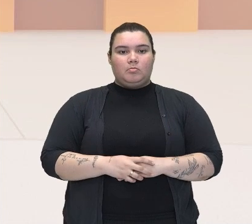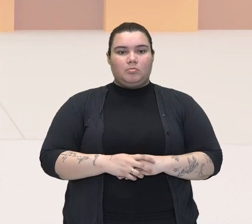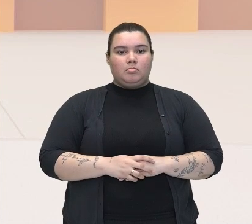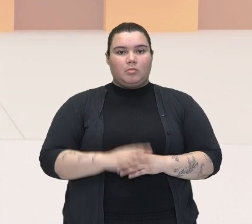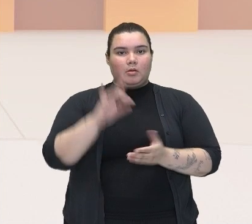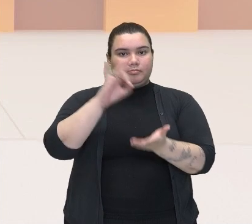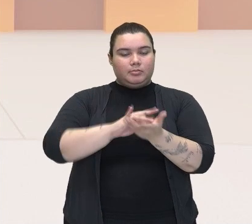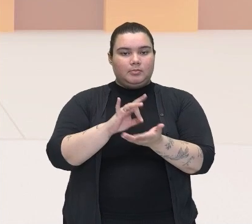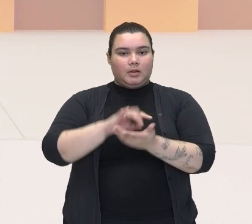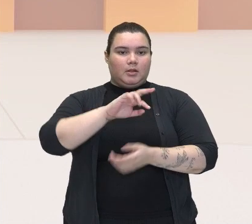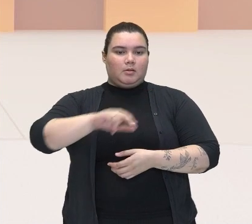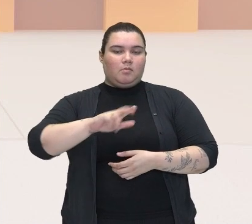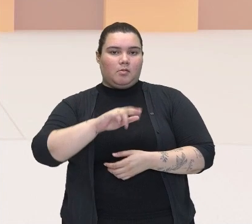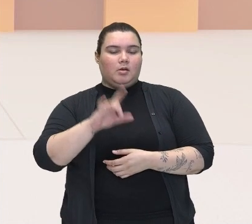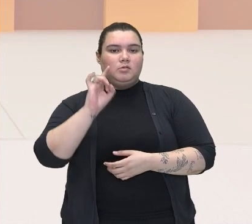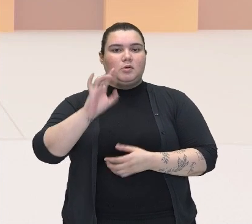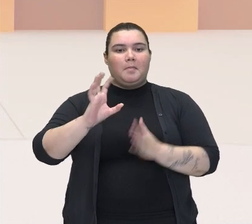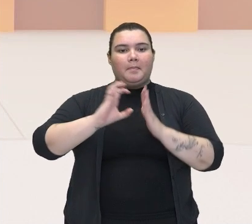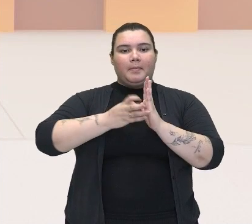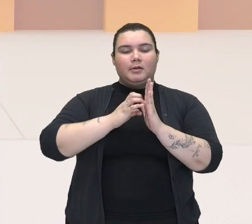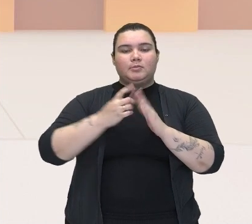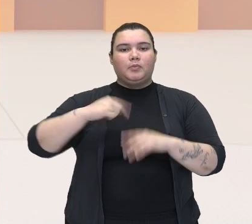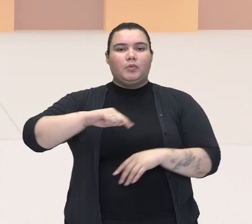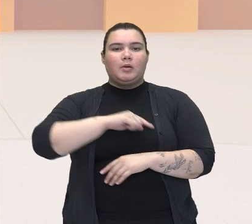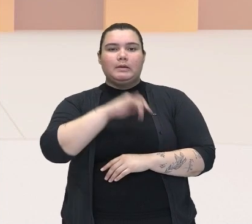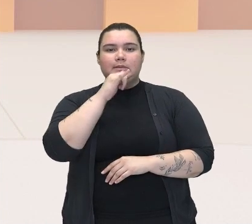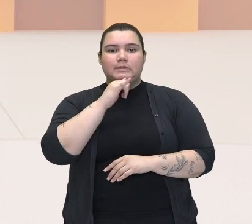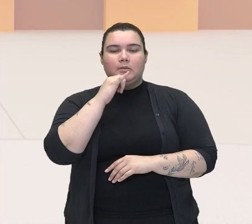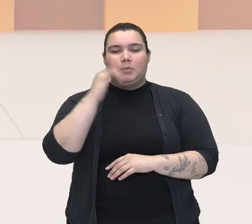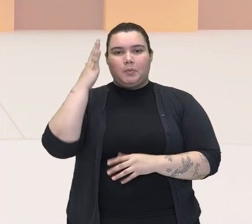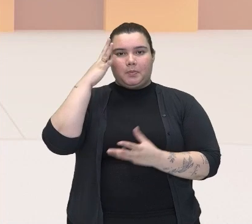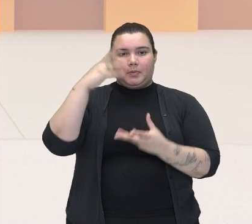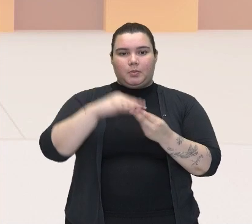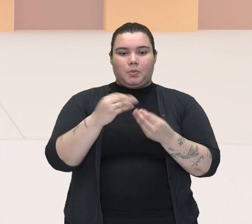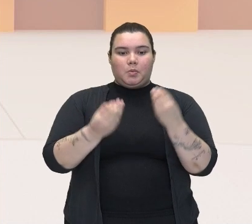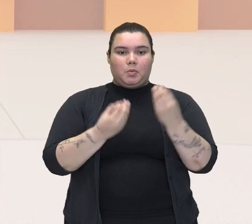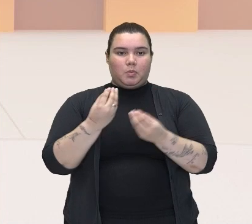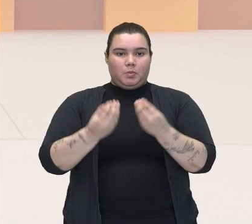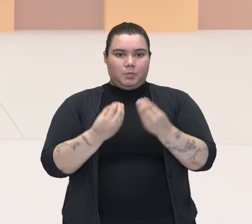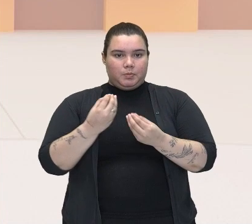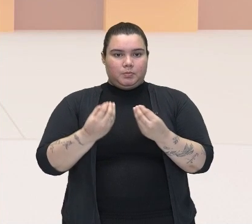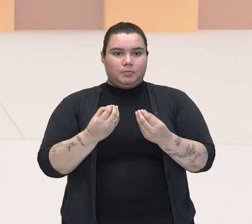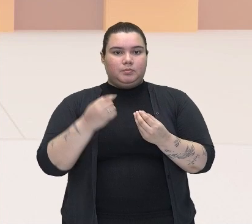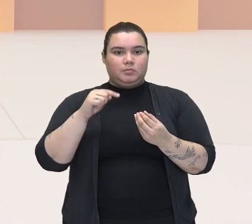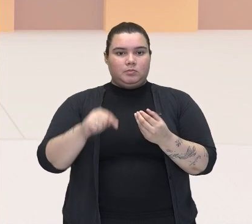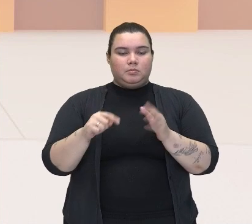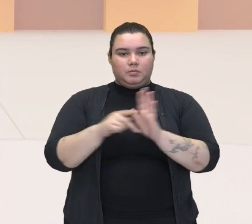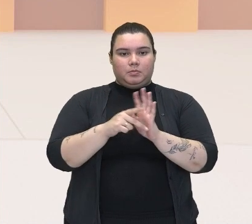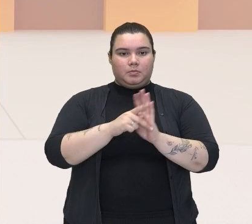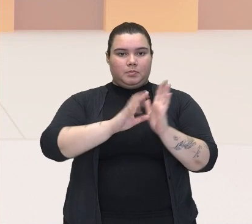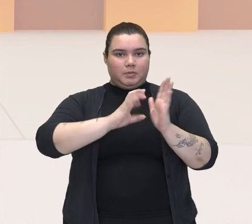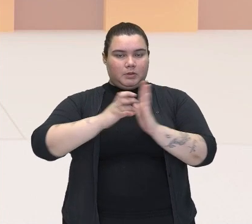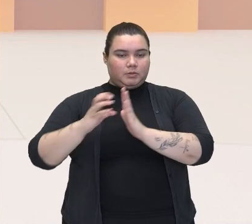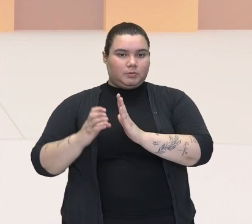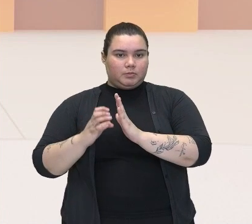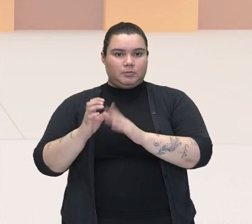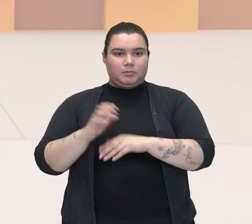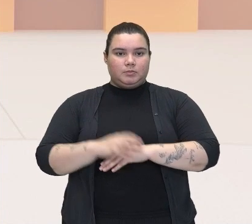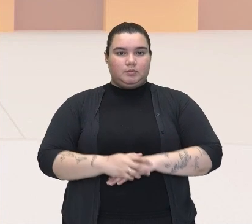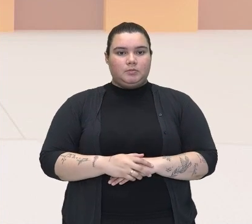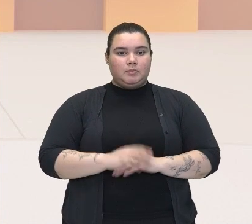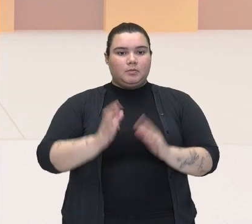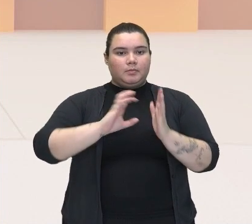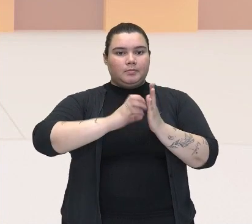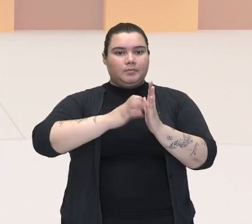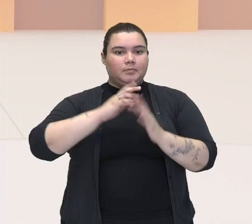partidos verdadeiros, são fictícios, né? Só para a gente entender como é que funciona essa questão dos partidos, os partidos